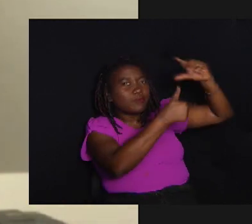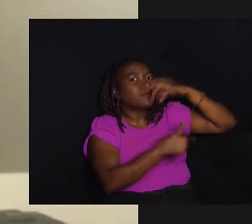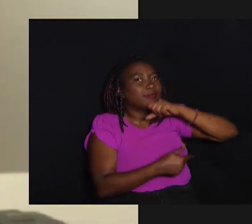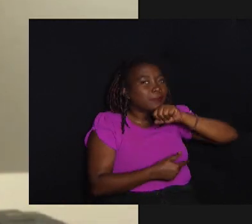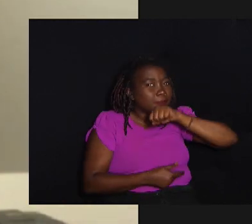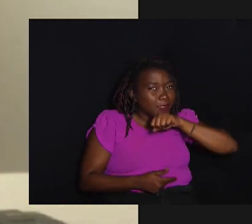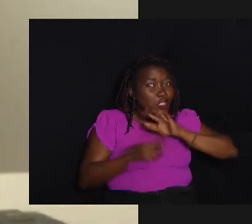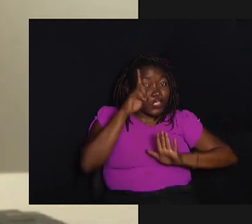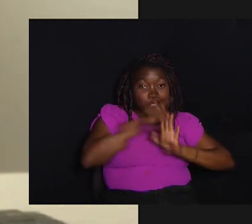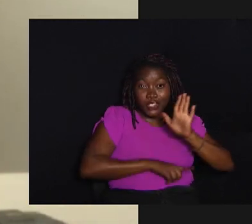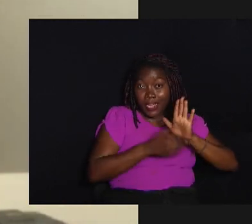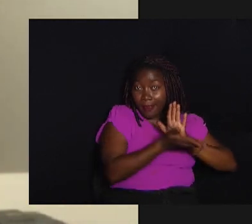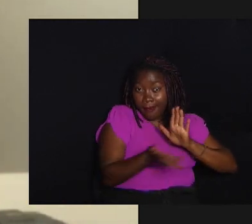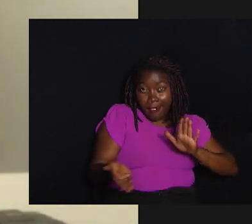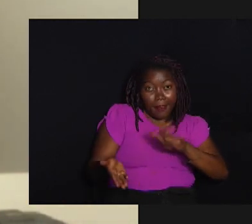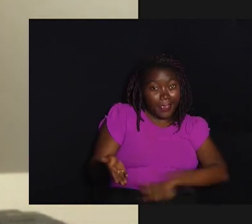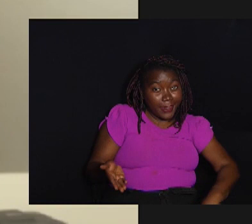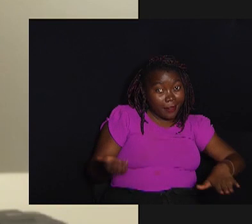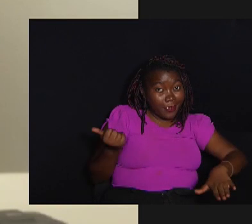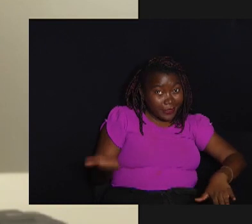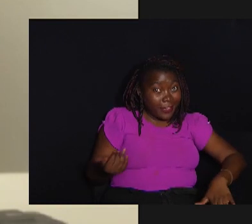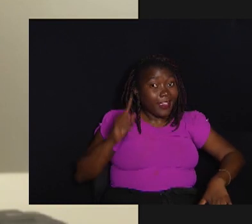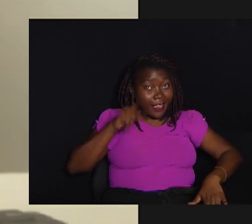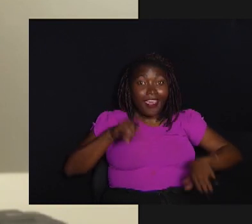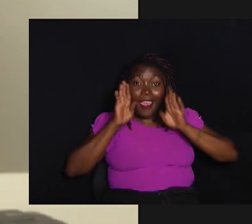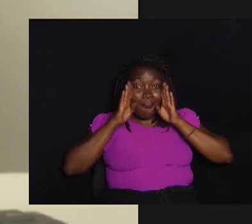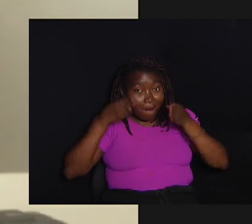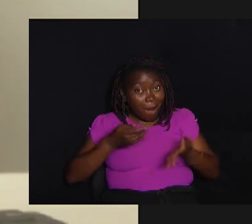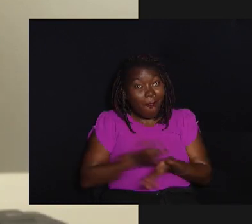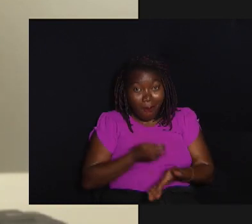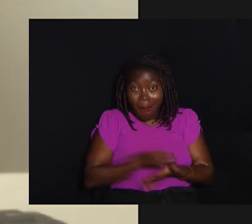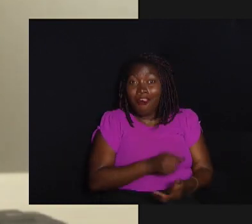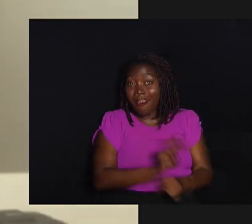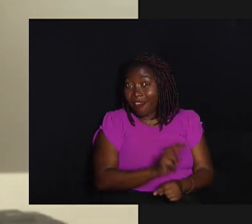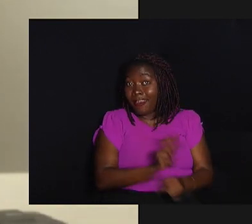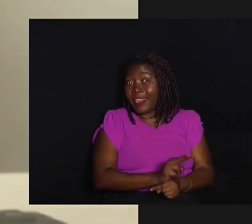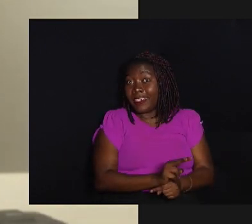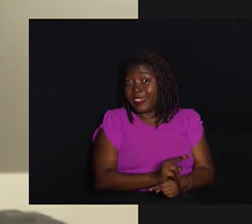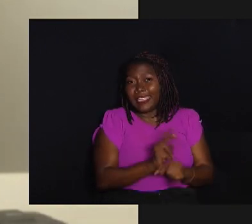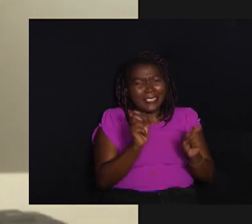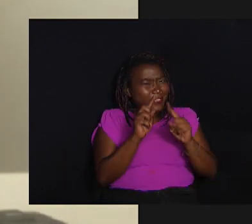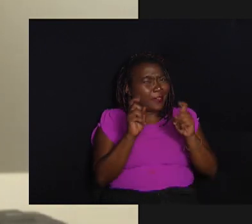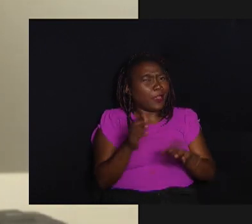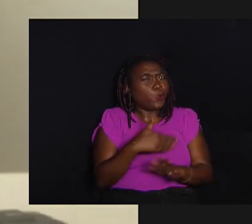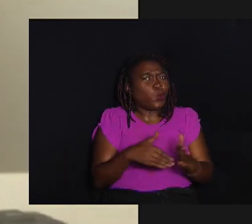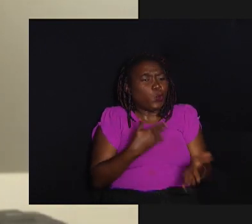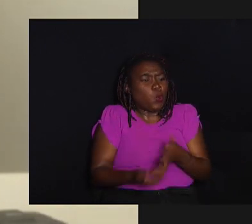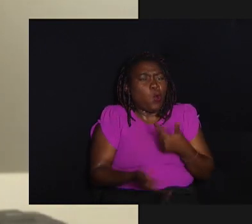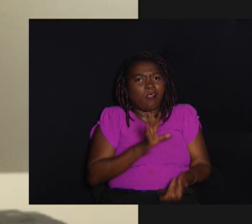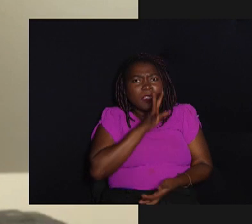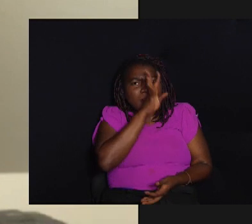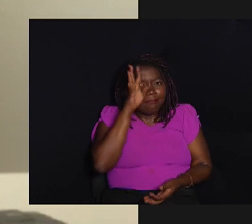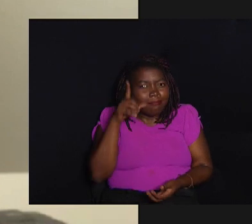do adolescente, que é o foco disso, né, e tem que ser preservado, será que em todo e qualquer processo tem essa consciência